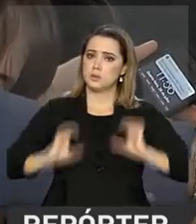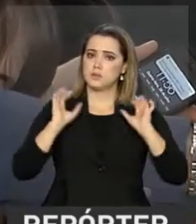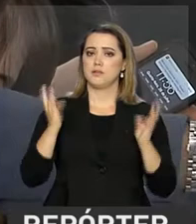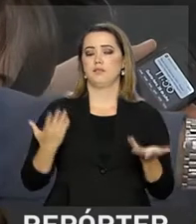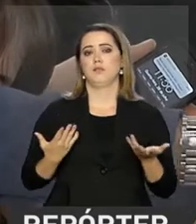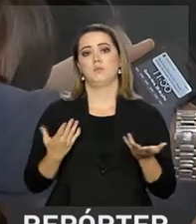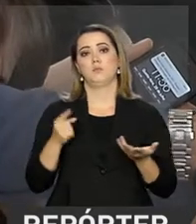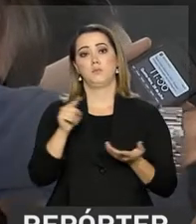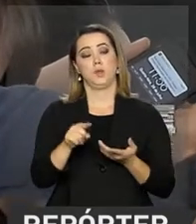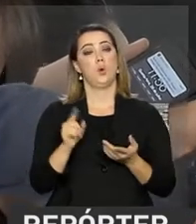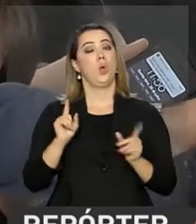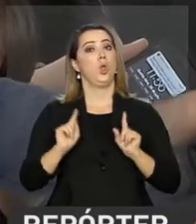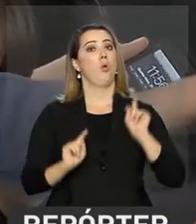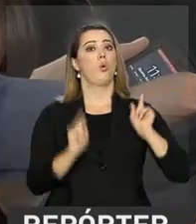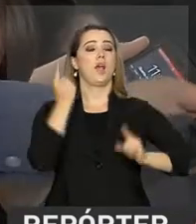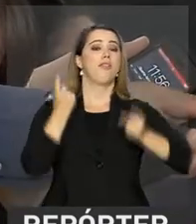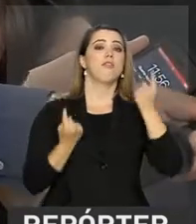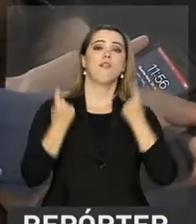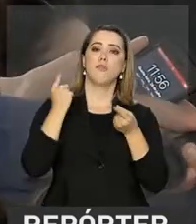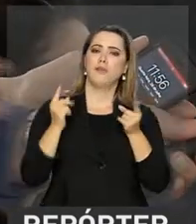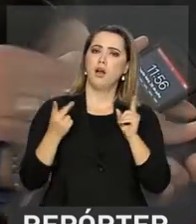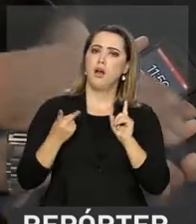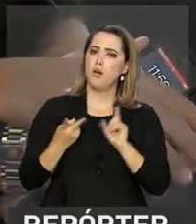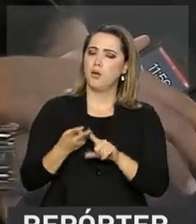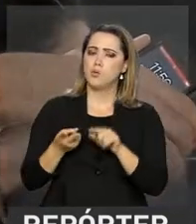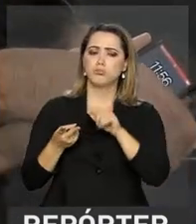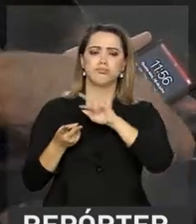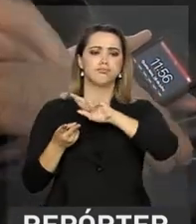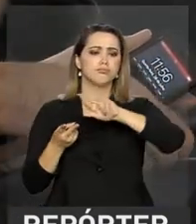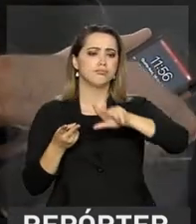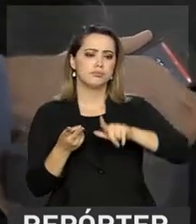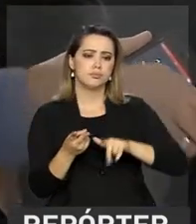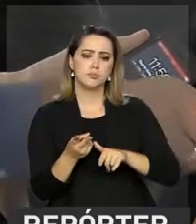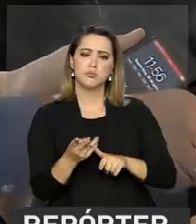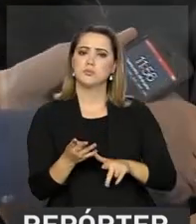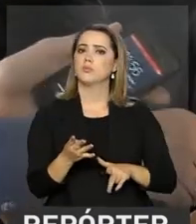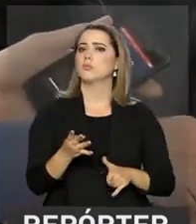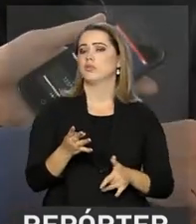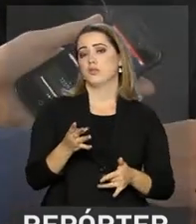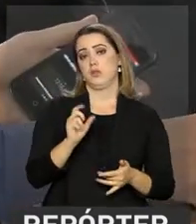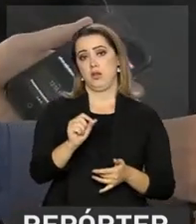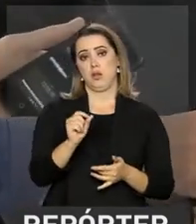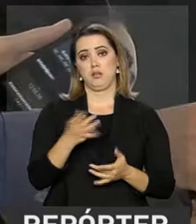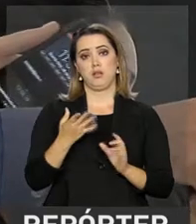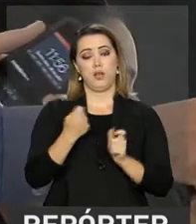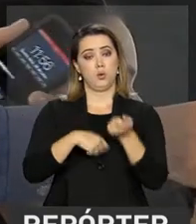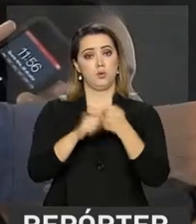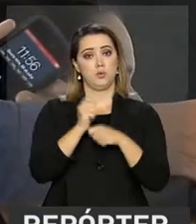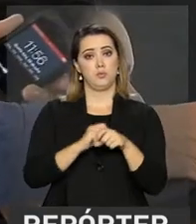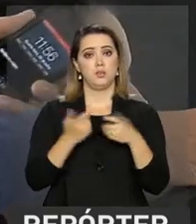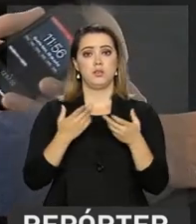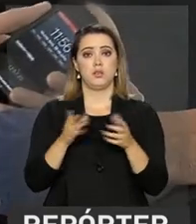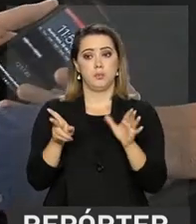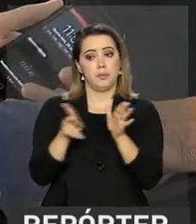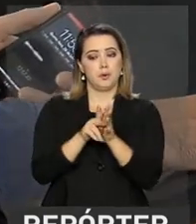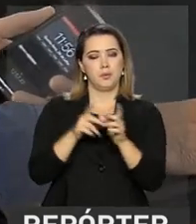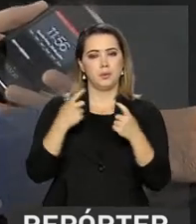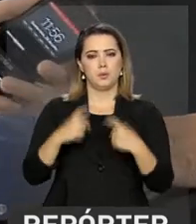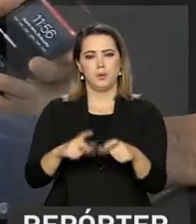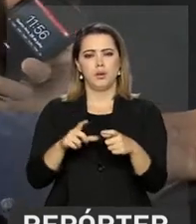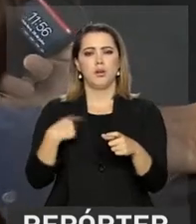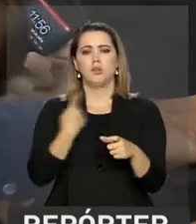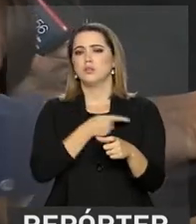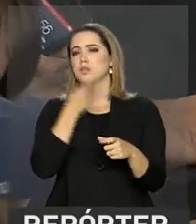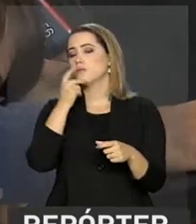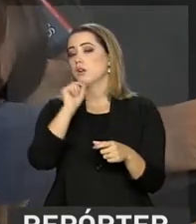no caso do carnaval no caso de outras atividades que compõem a economia criativa estamos falando de